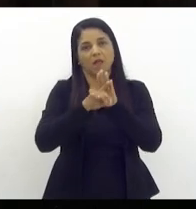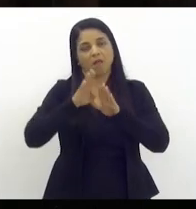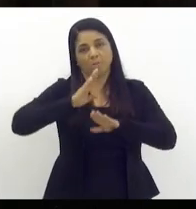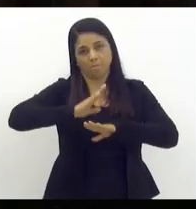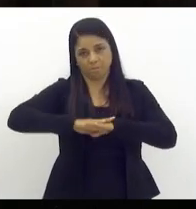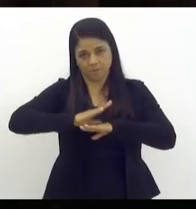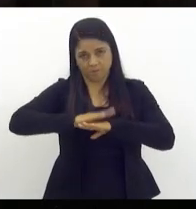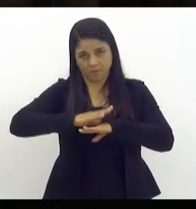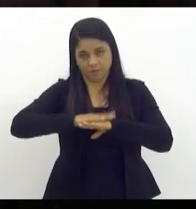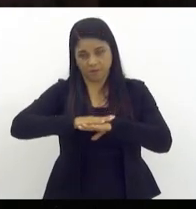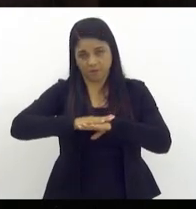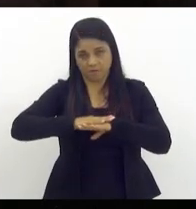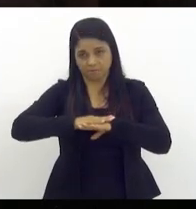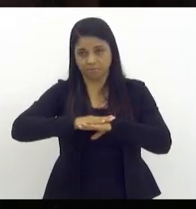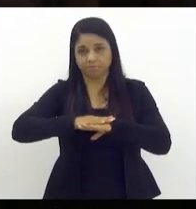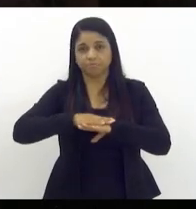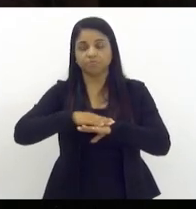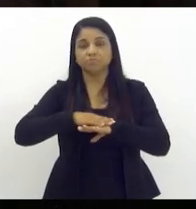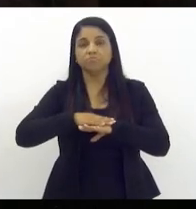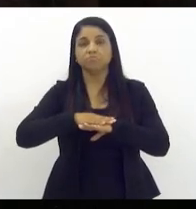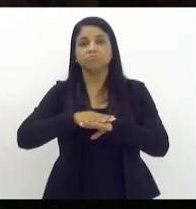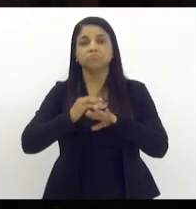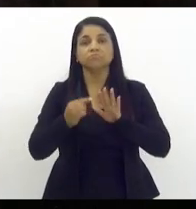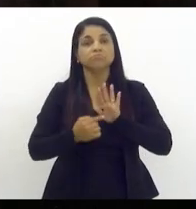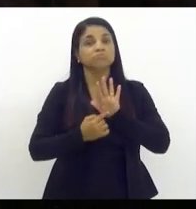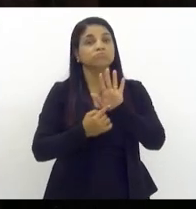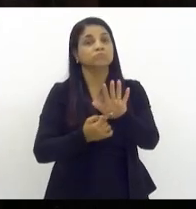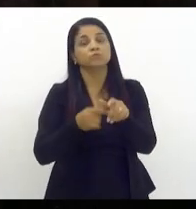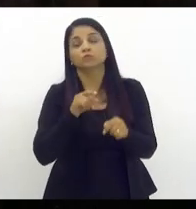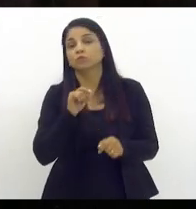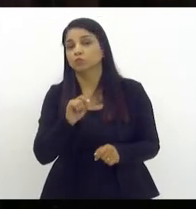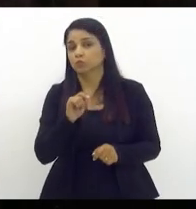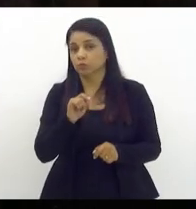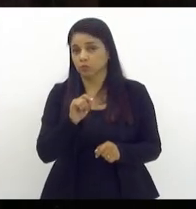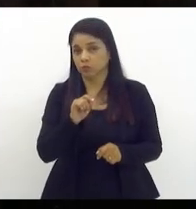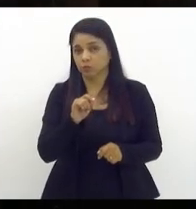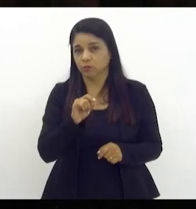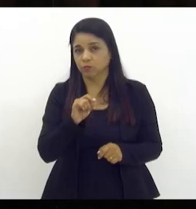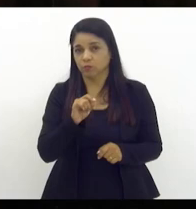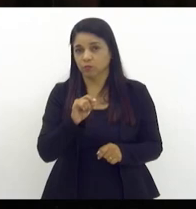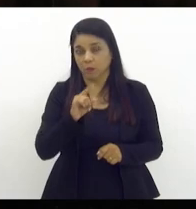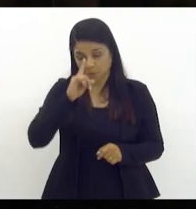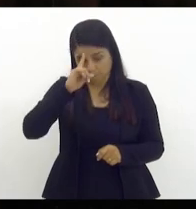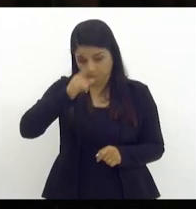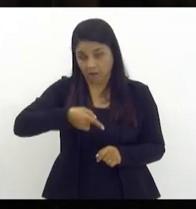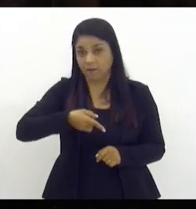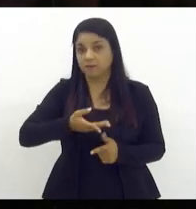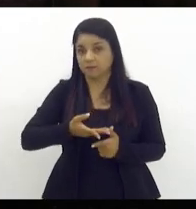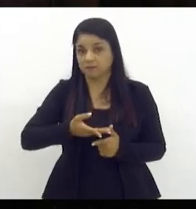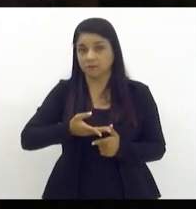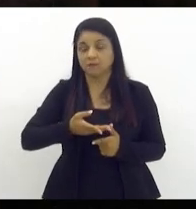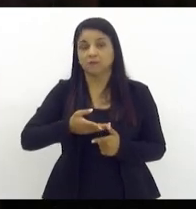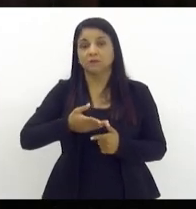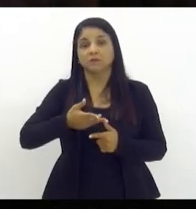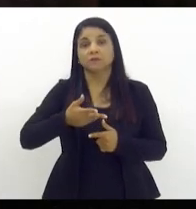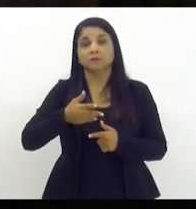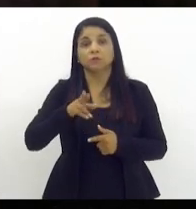Dino, que determina que esses dispositivos